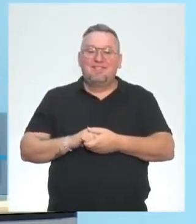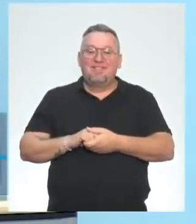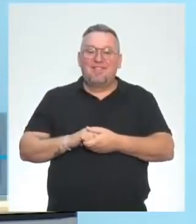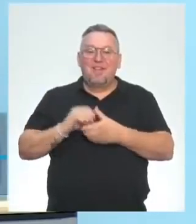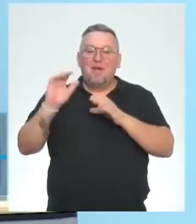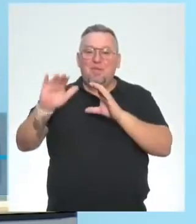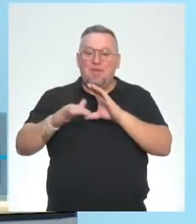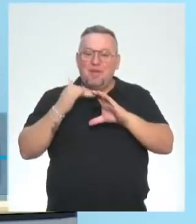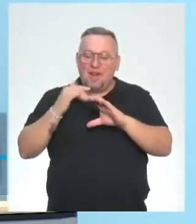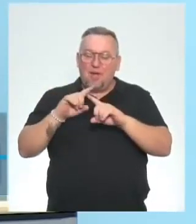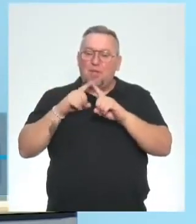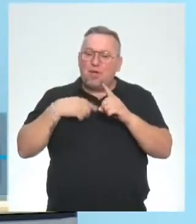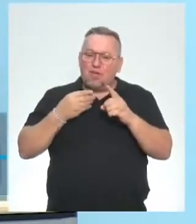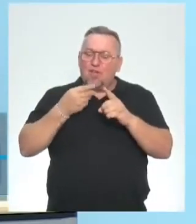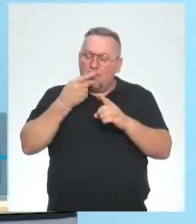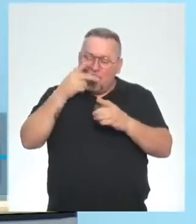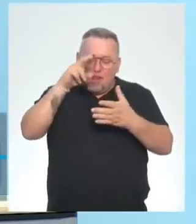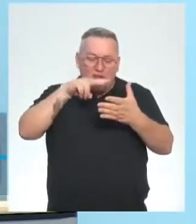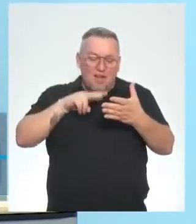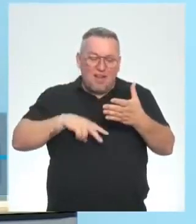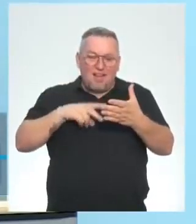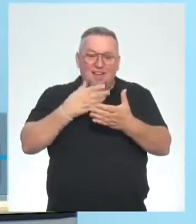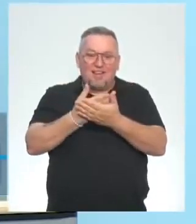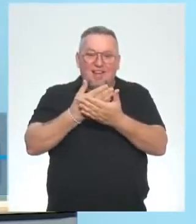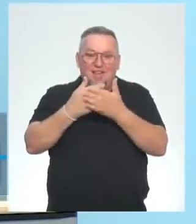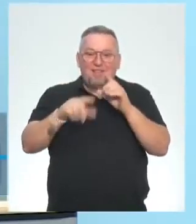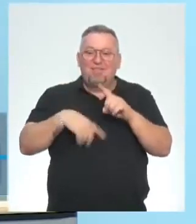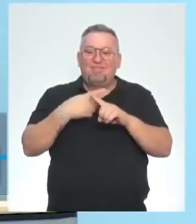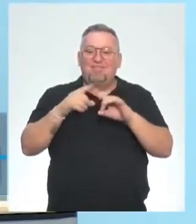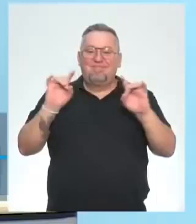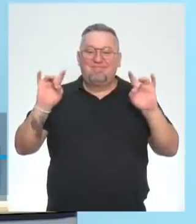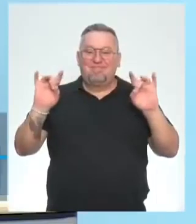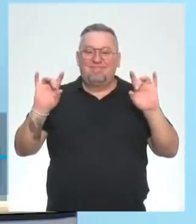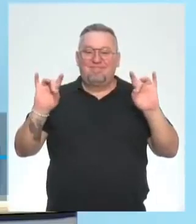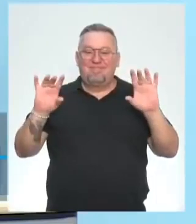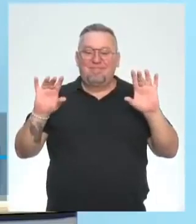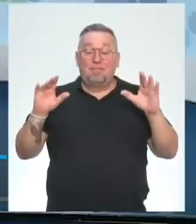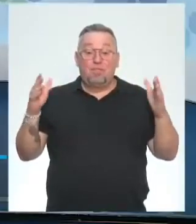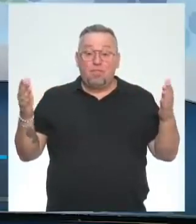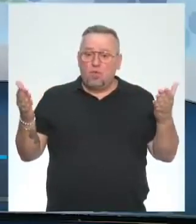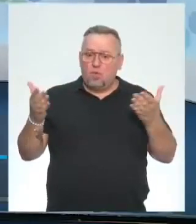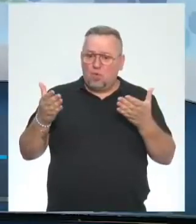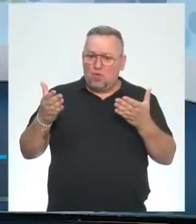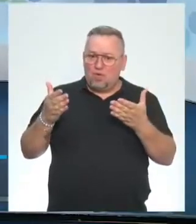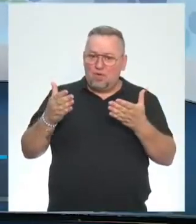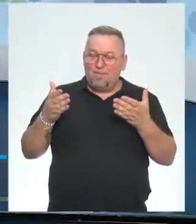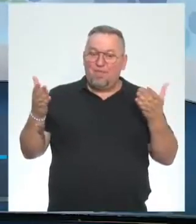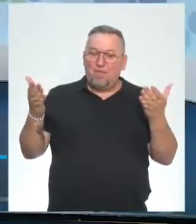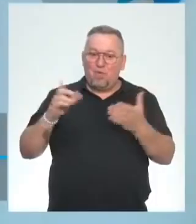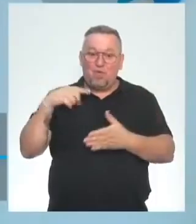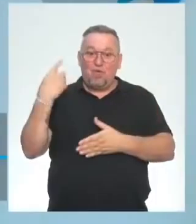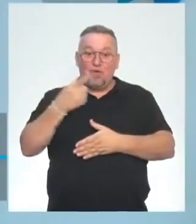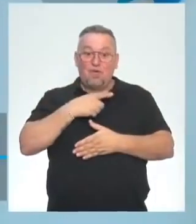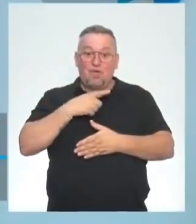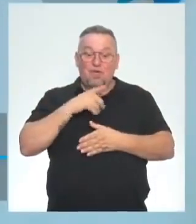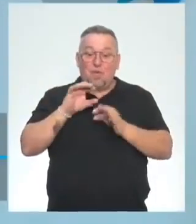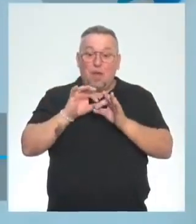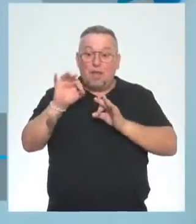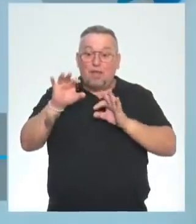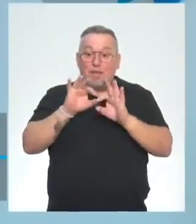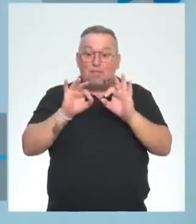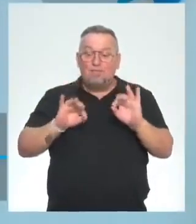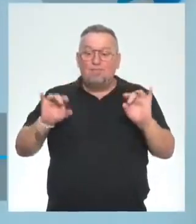para a gente dar os devidos créditos e tornar essa aula mais especial ainda. Nem falar em especial, né, Jonas? É isso aí, hoje nós vamos falar de